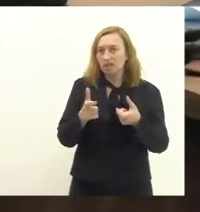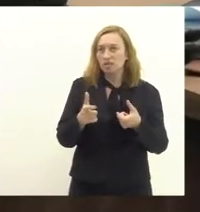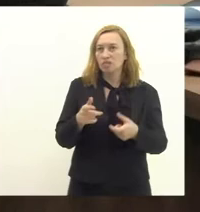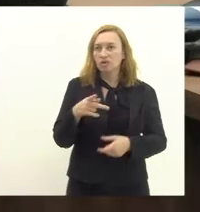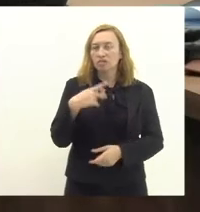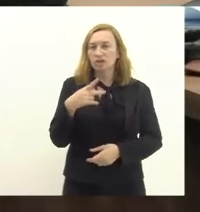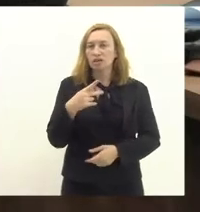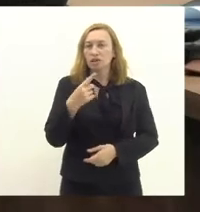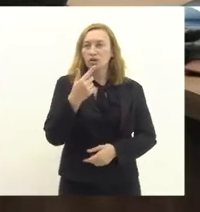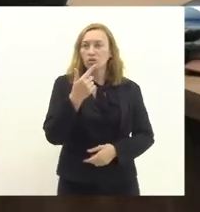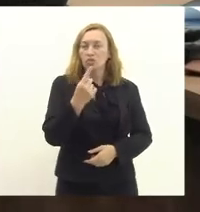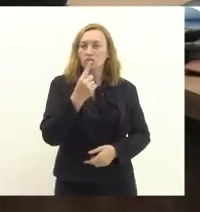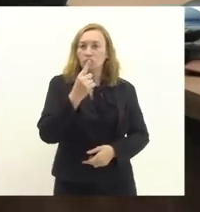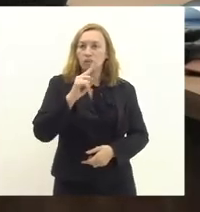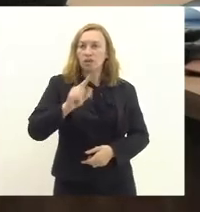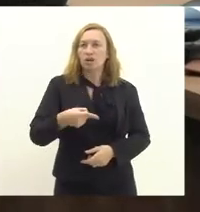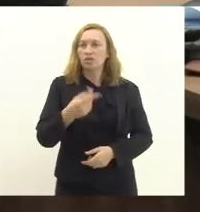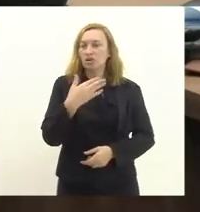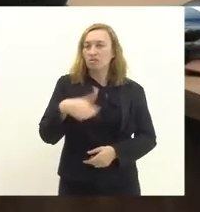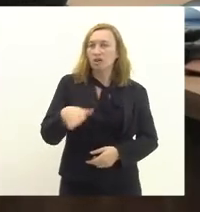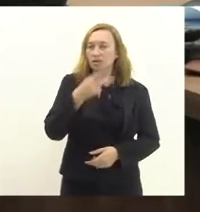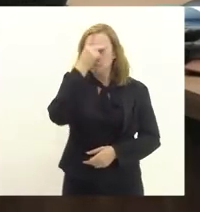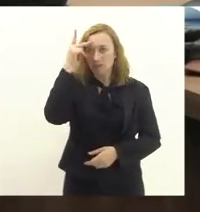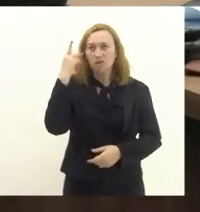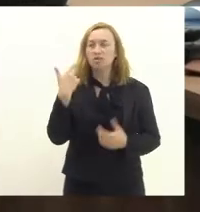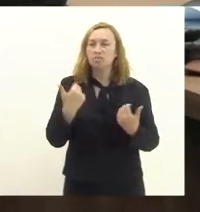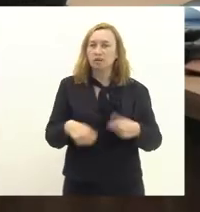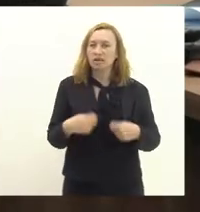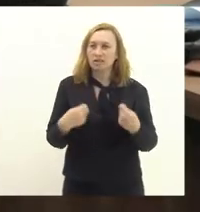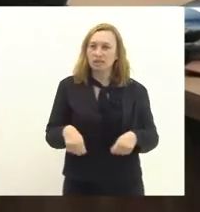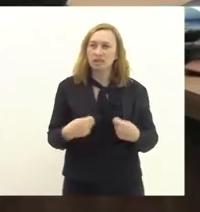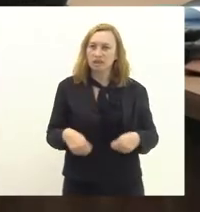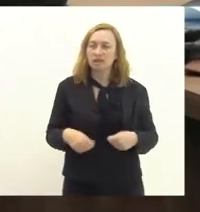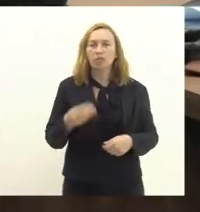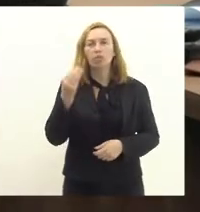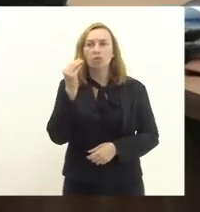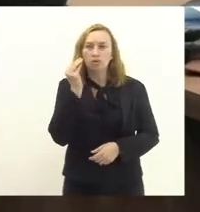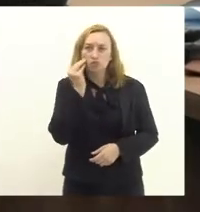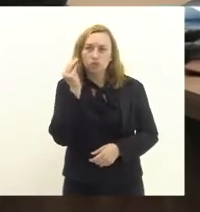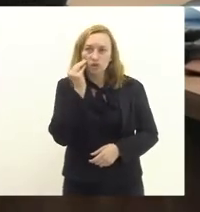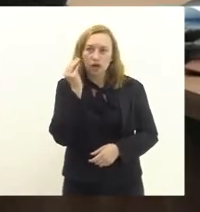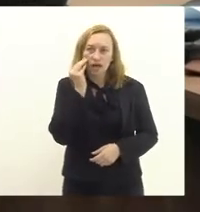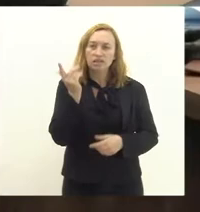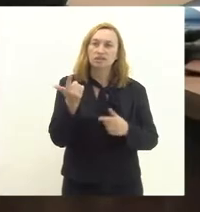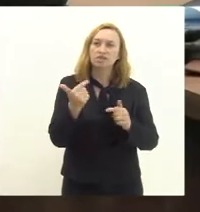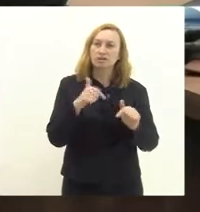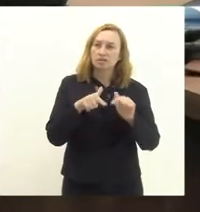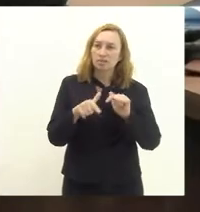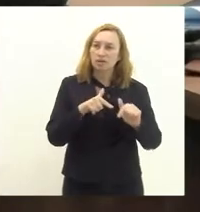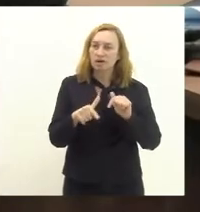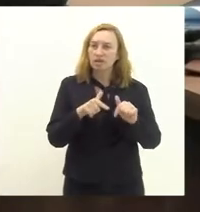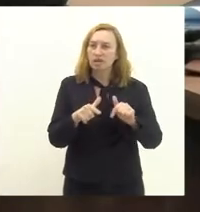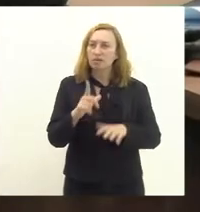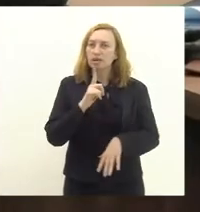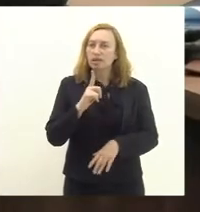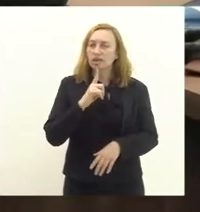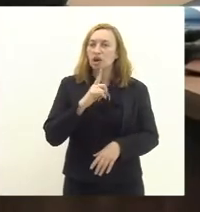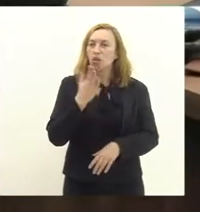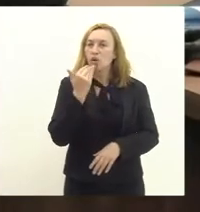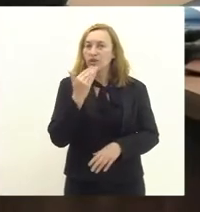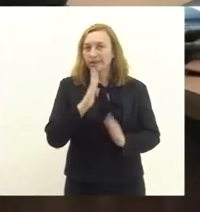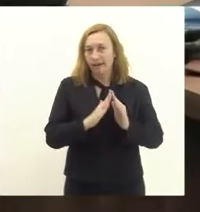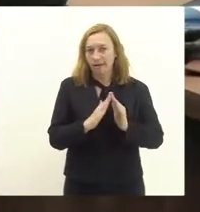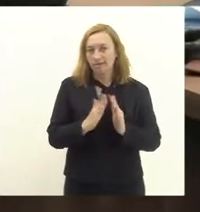de 1,5 milhão de pessoas que precisam ter a oportunidade de trabalhar para levar comida para